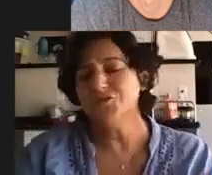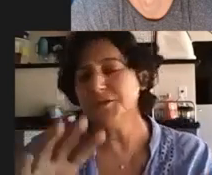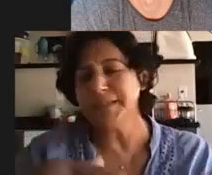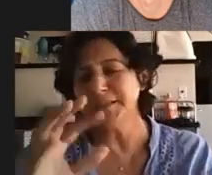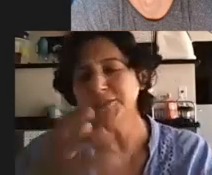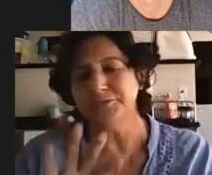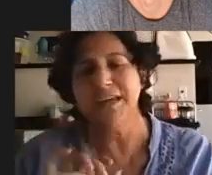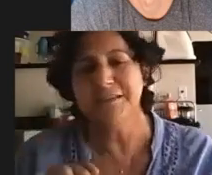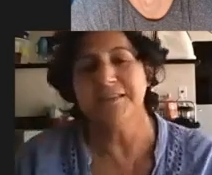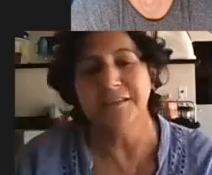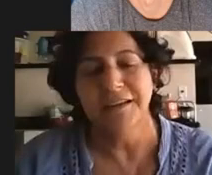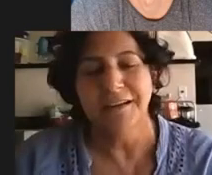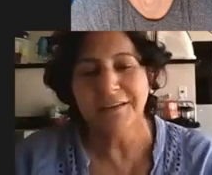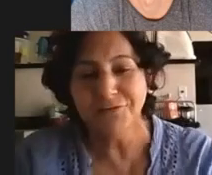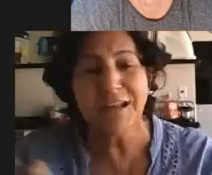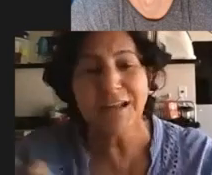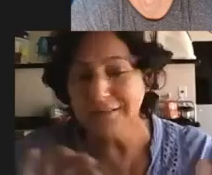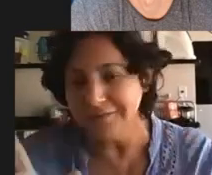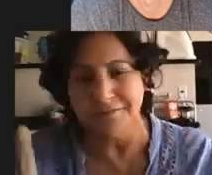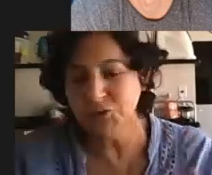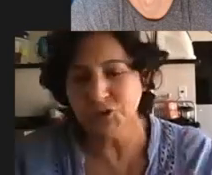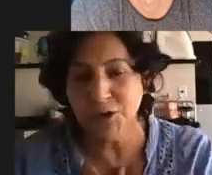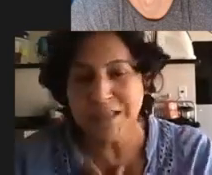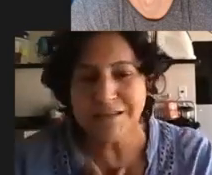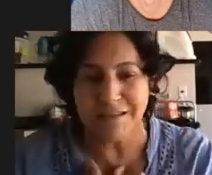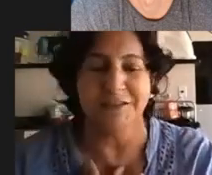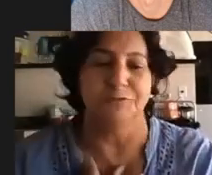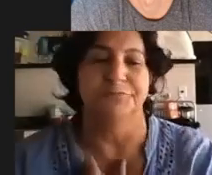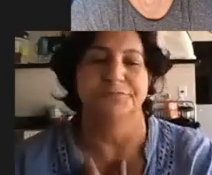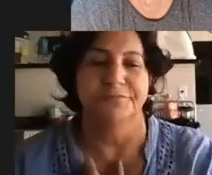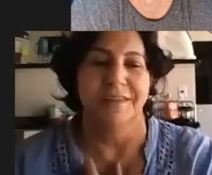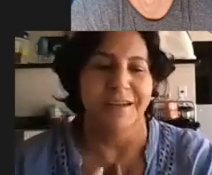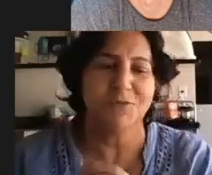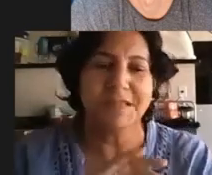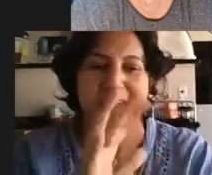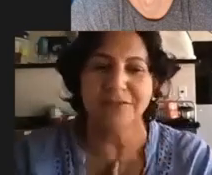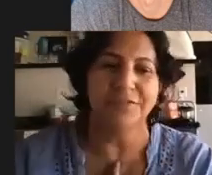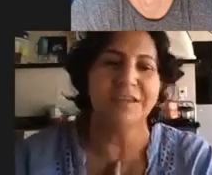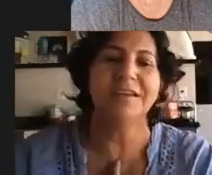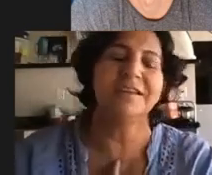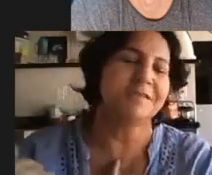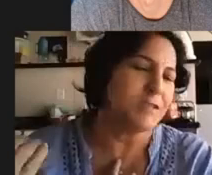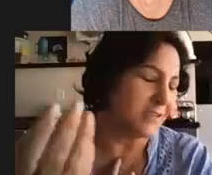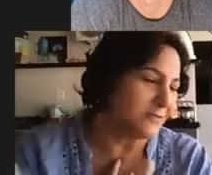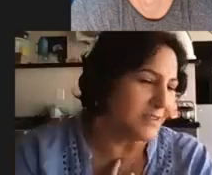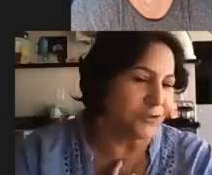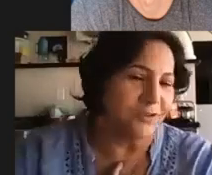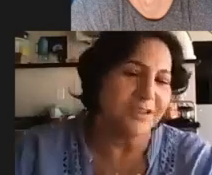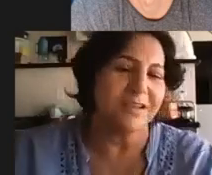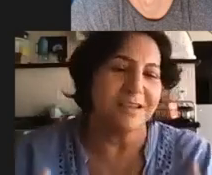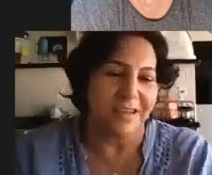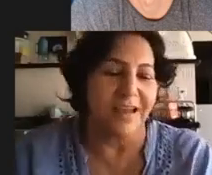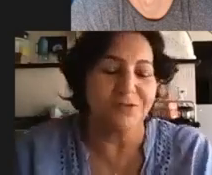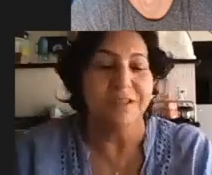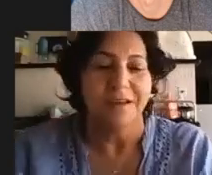esses dias passando no Face e vi lá e me chamou a atenção. Aí me inscrevi